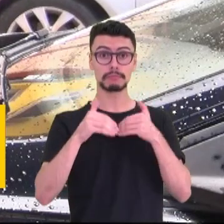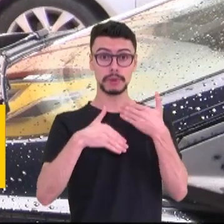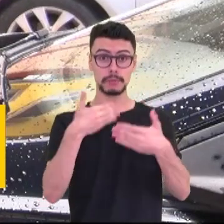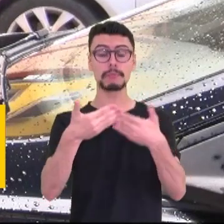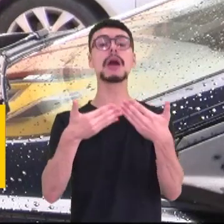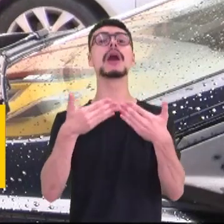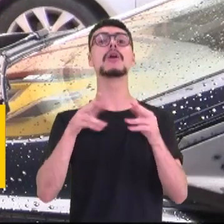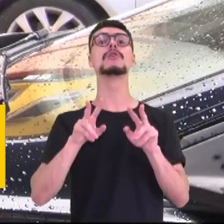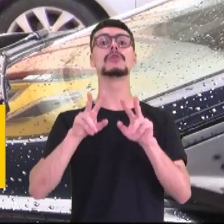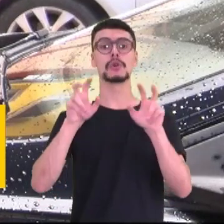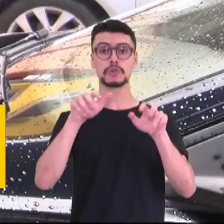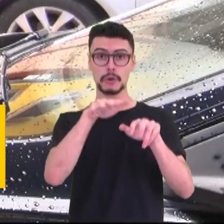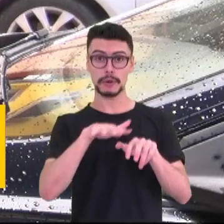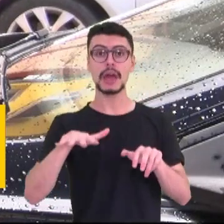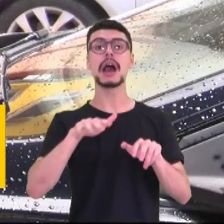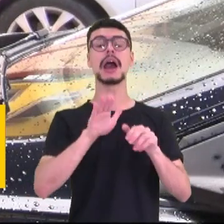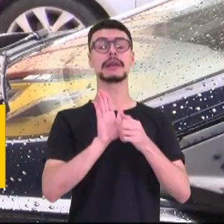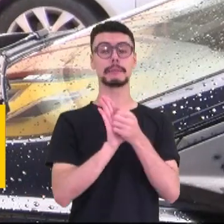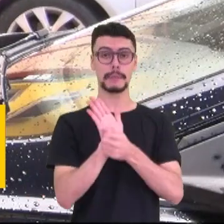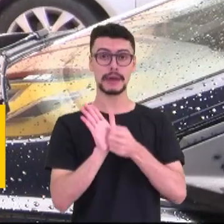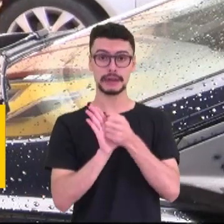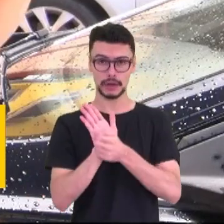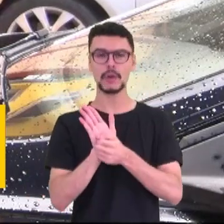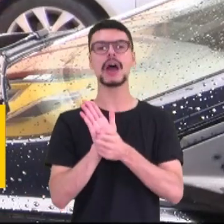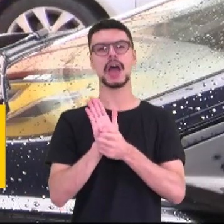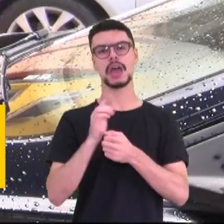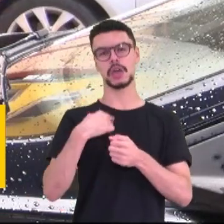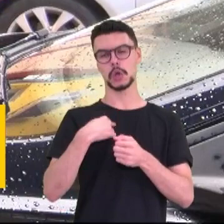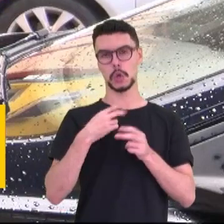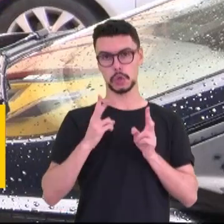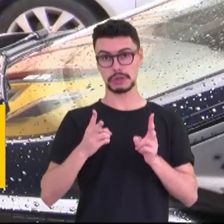assunto da cidade aqui de Paranaguá. Eu fico por aqui, olha só,